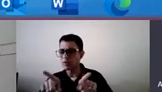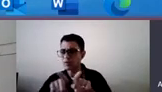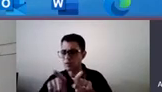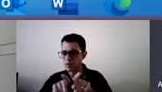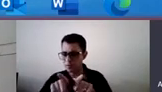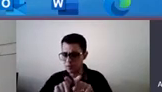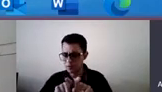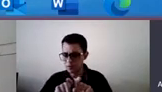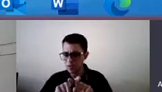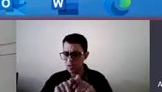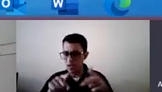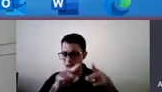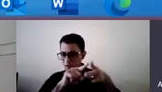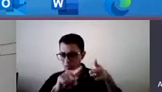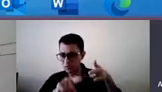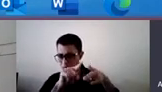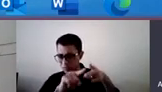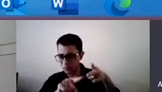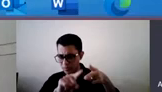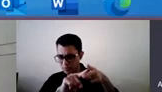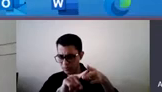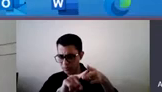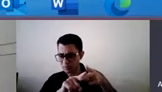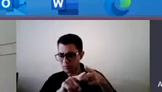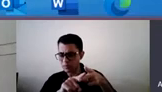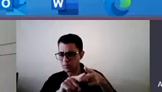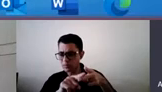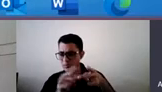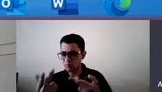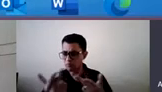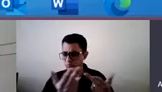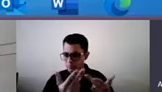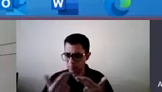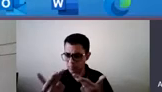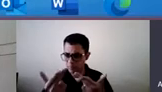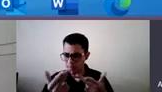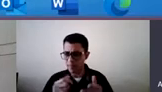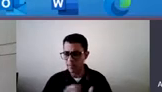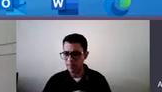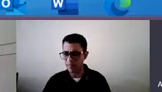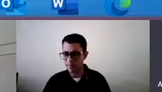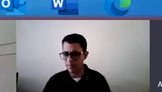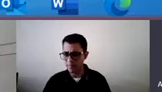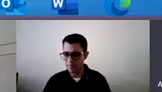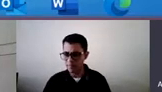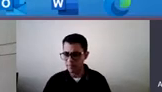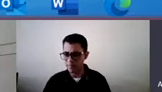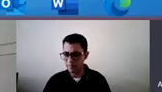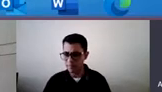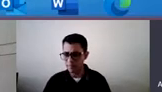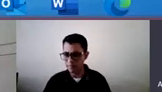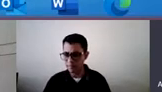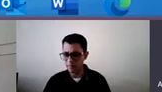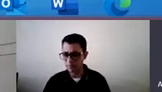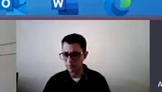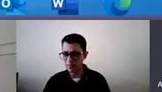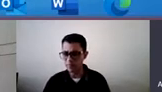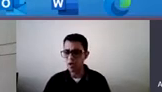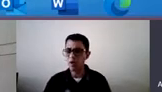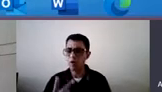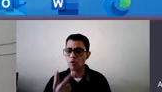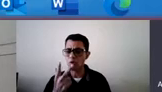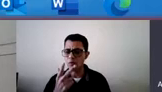em ação as duas facetas da mesma moeda. Né? Nós estamos falando, então, como se fossem gomos da mesma laranja,